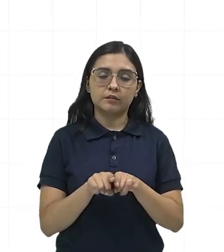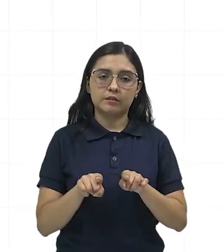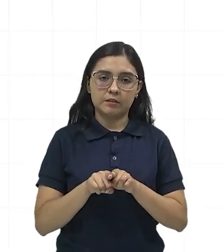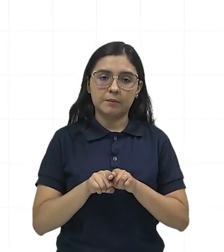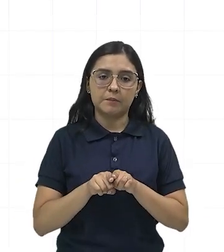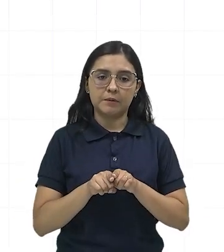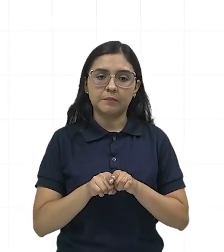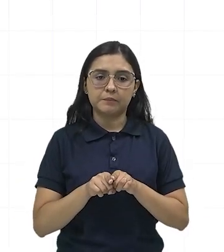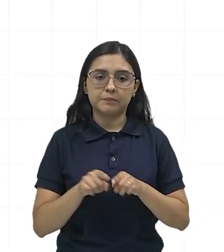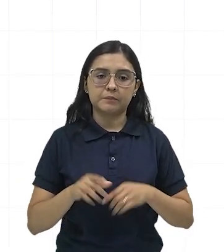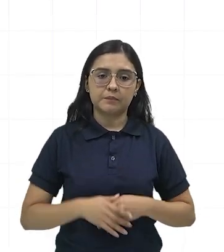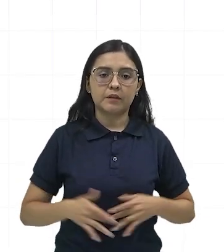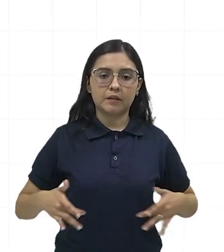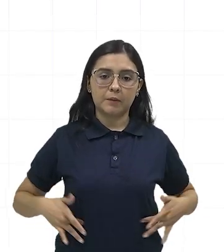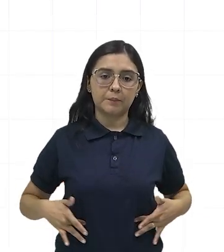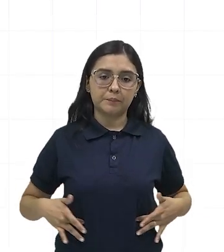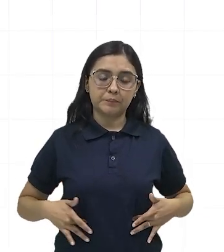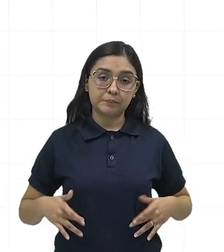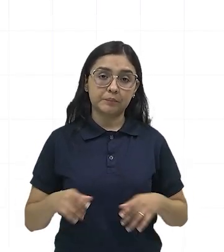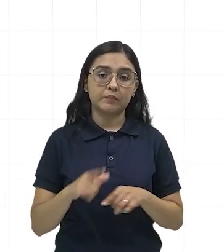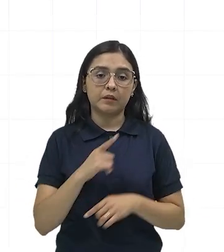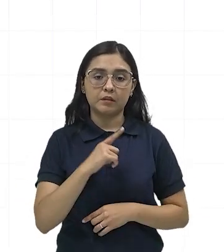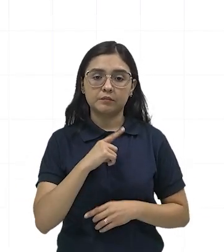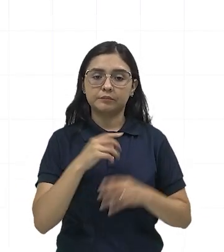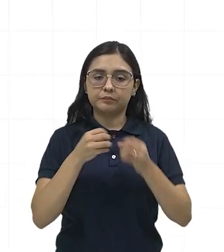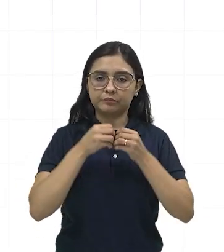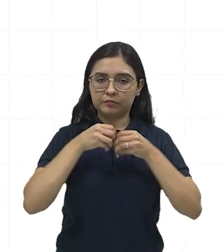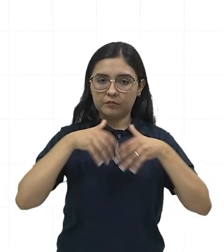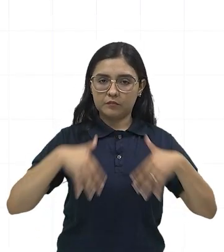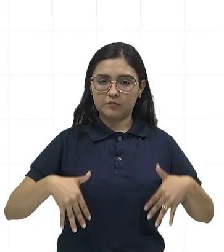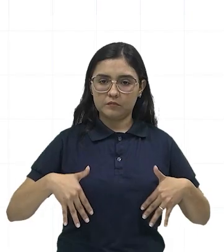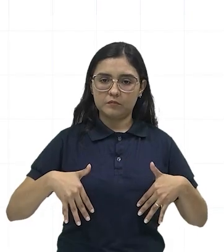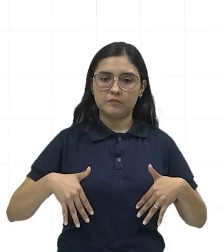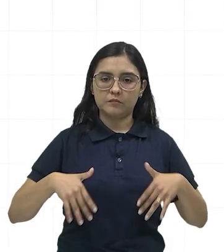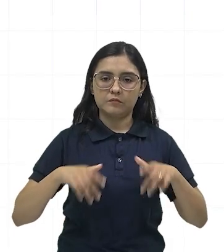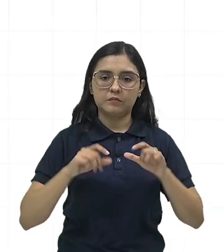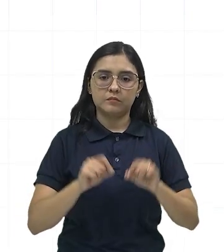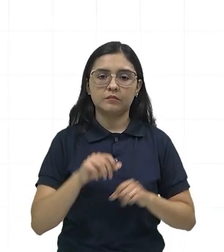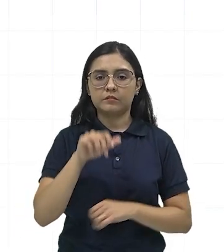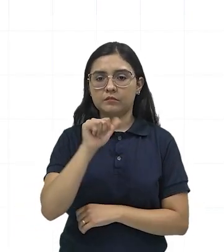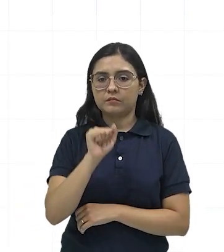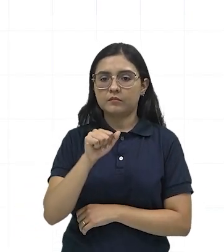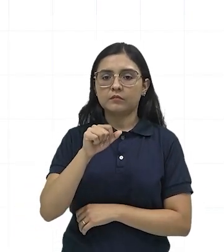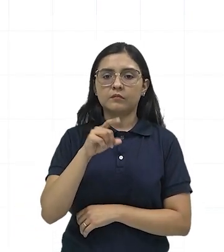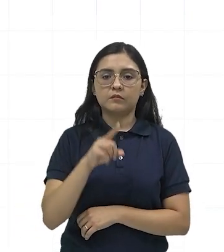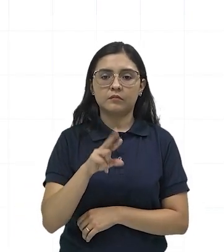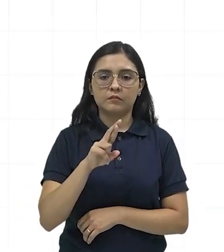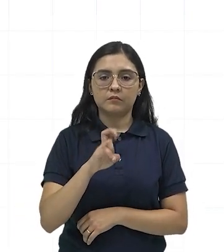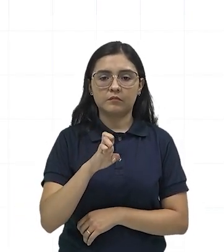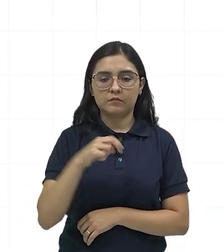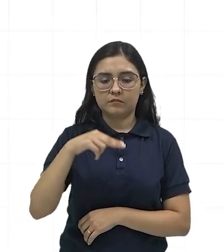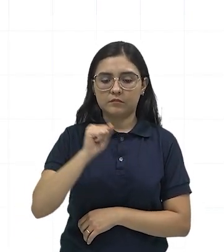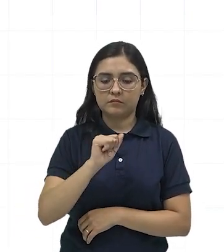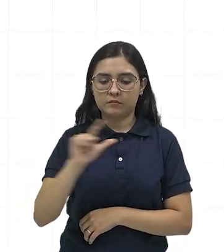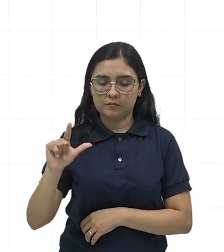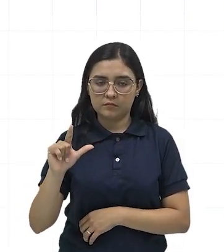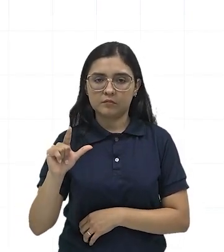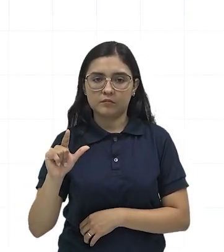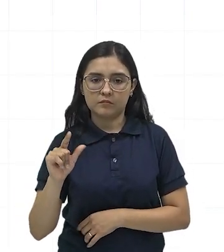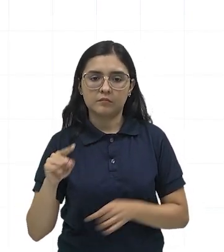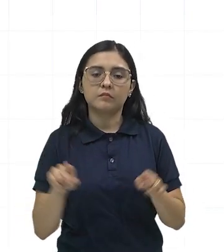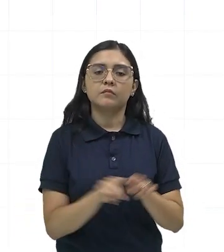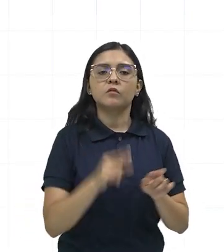da costa, né? Nós temos aí essas glândulas adrenais que vão ficar acima dos rins, né?